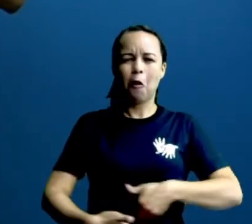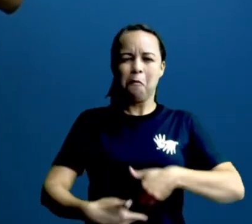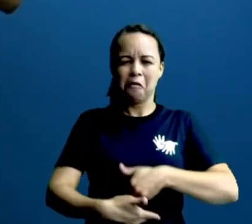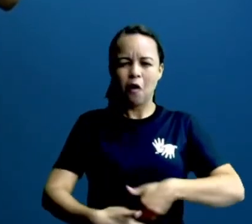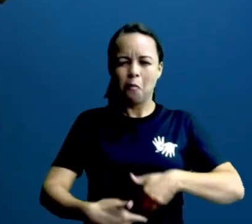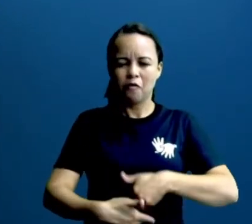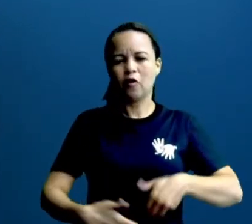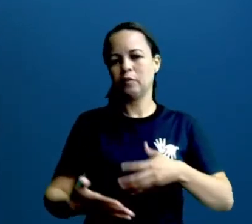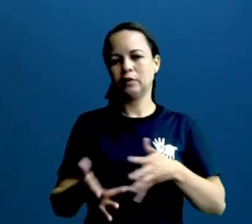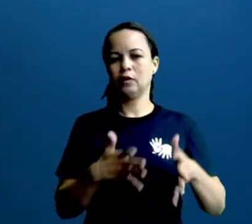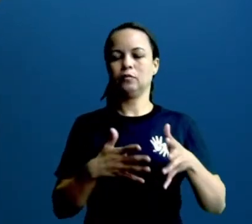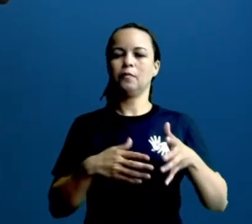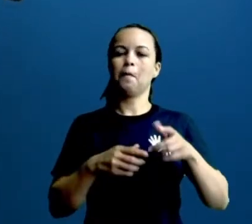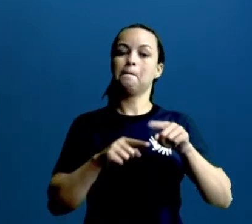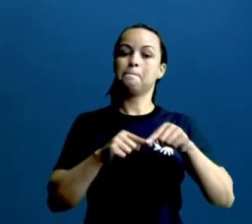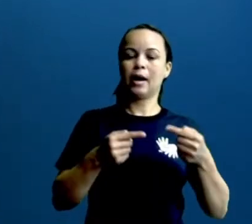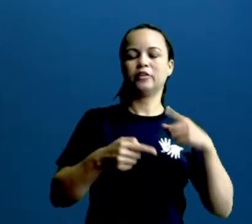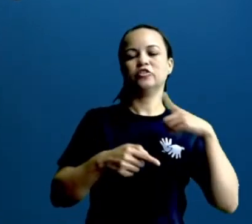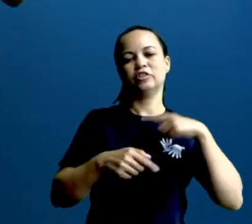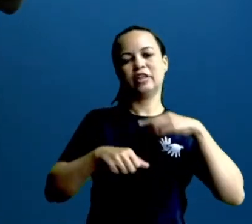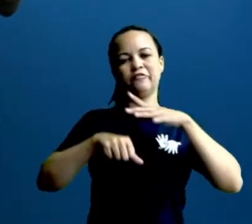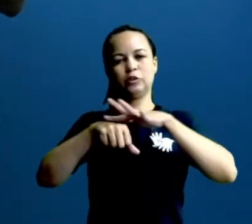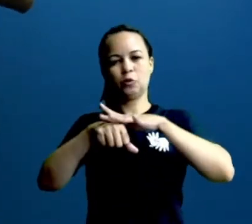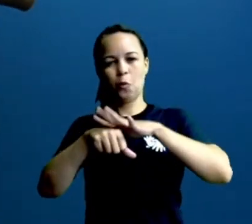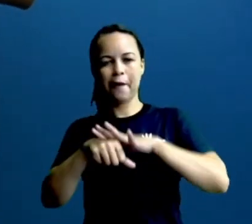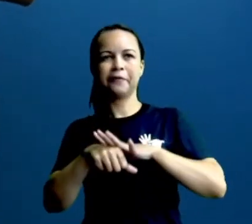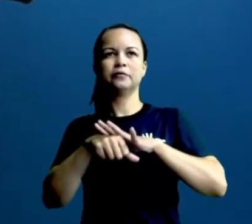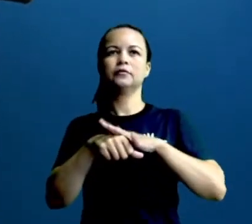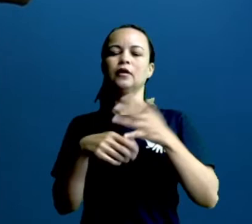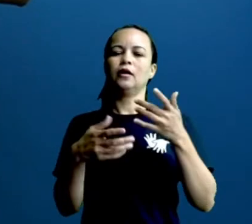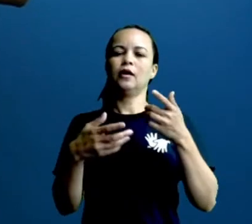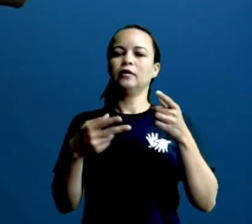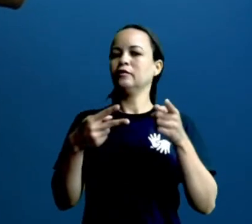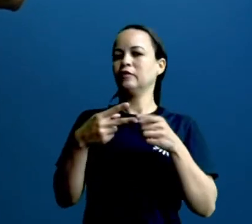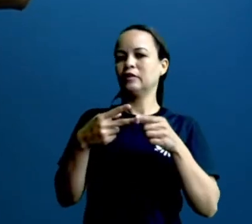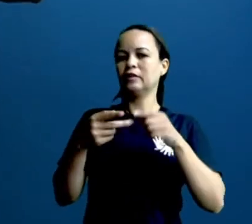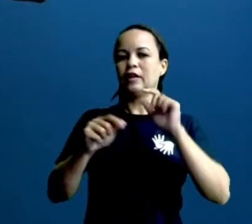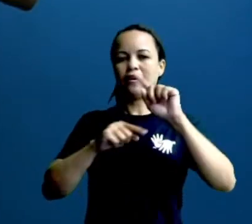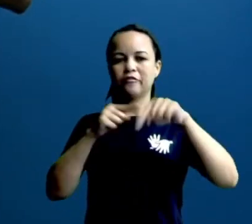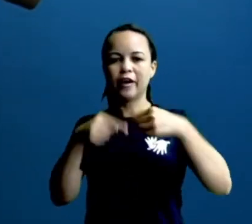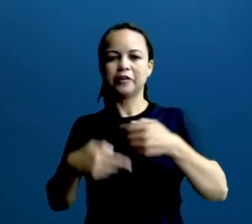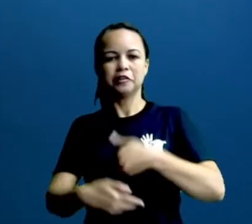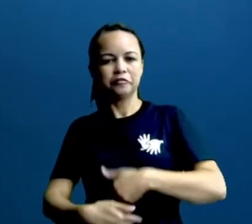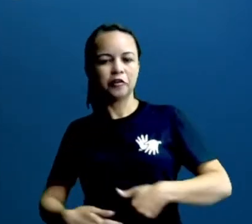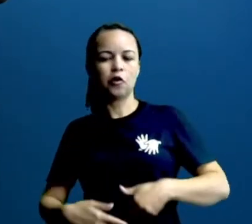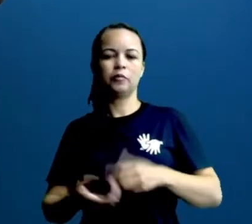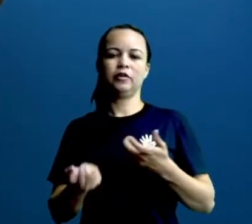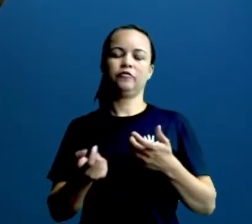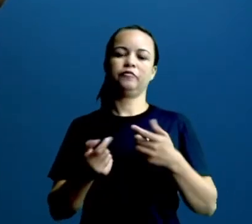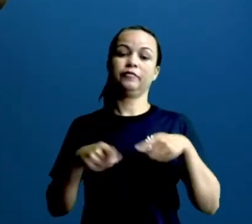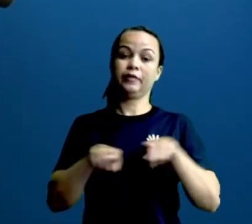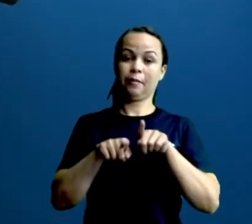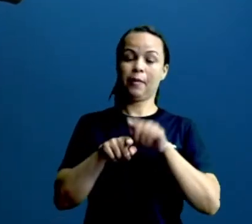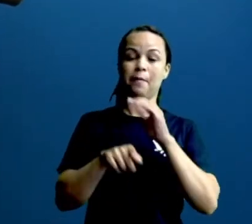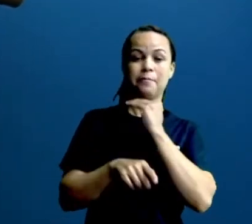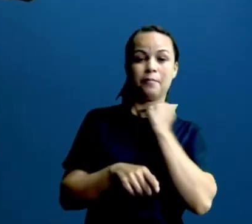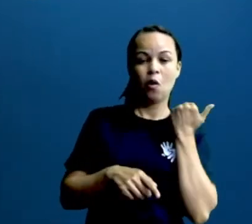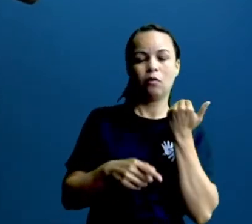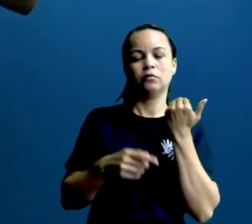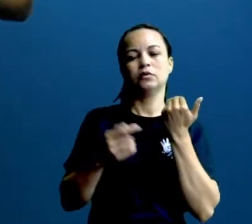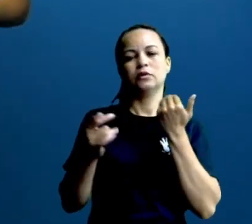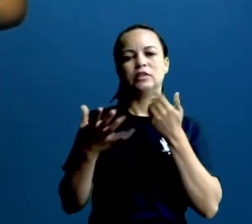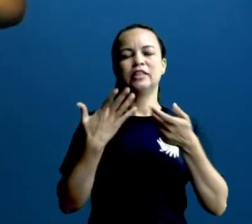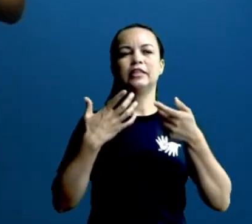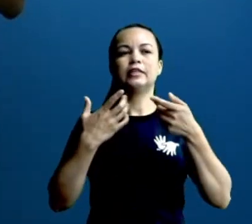mas aí ligou doenças que vêm através da fome, vem também a morte, porque a